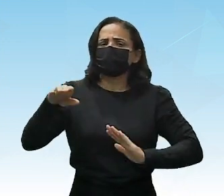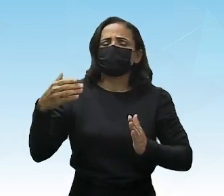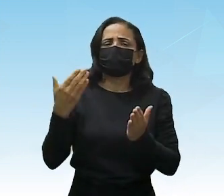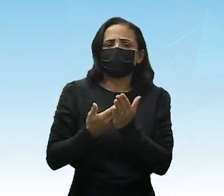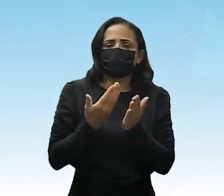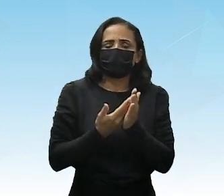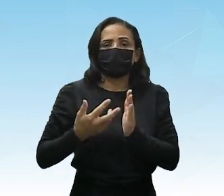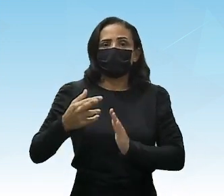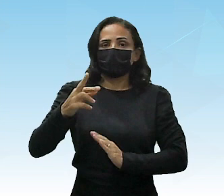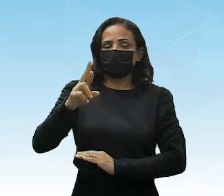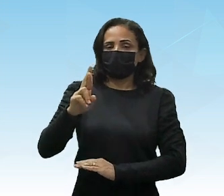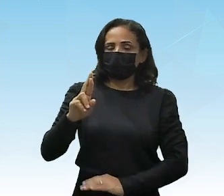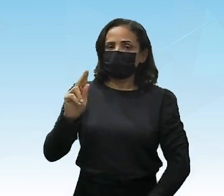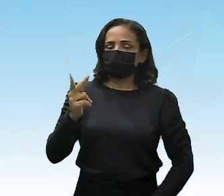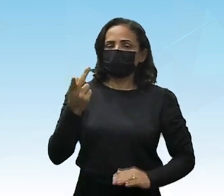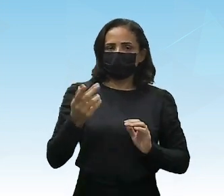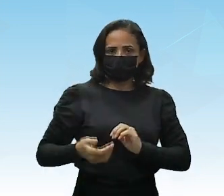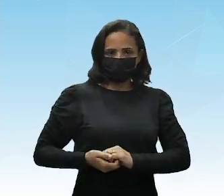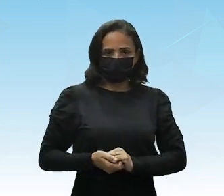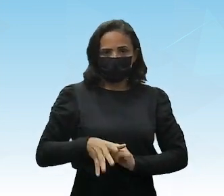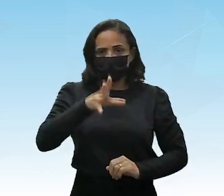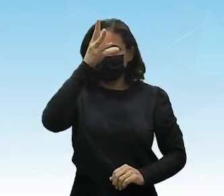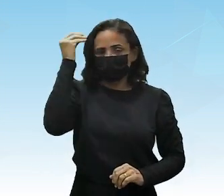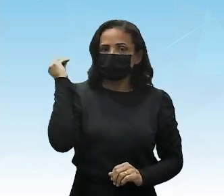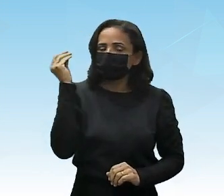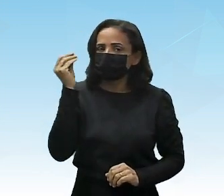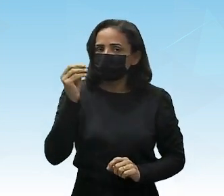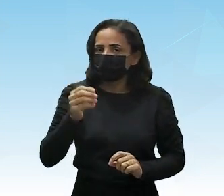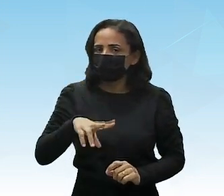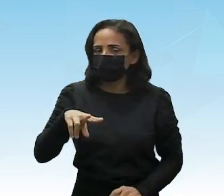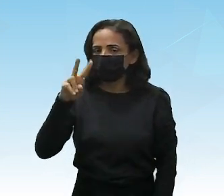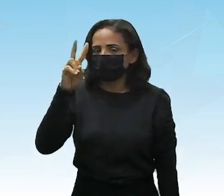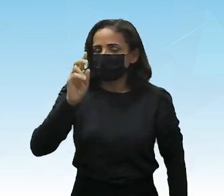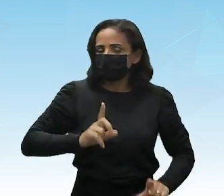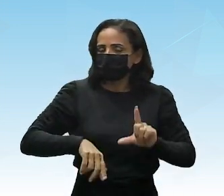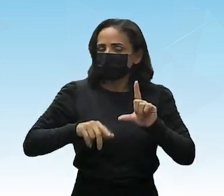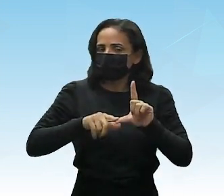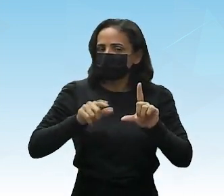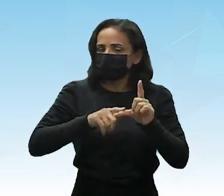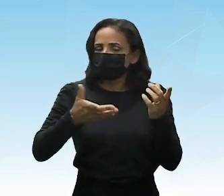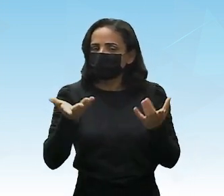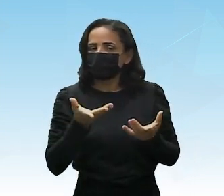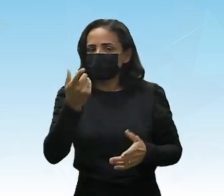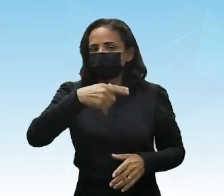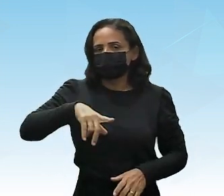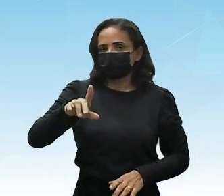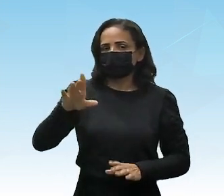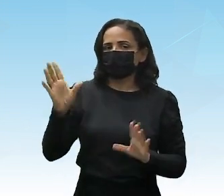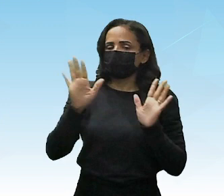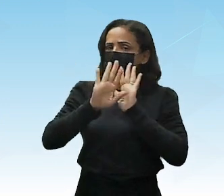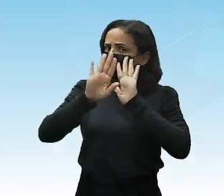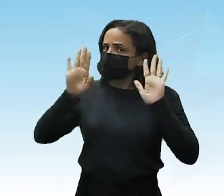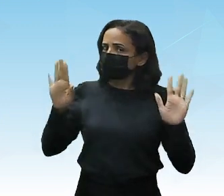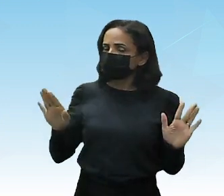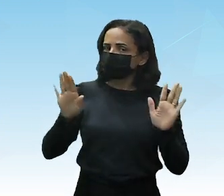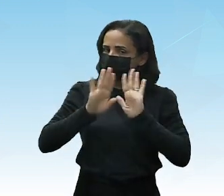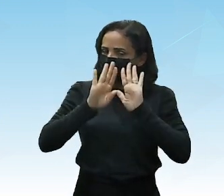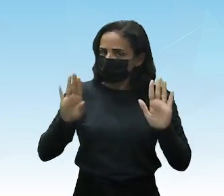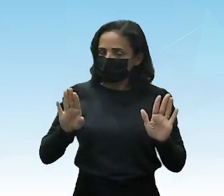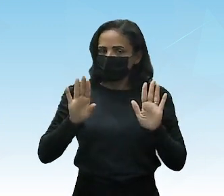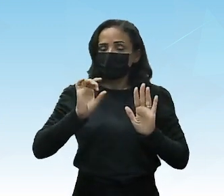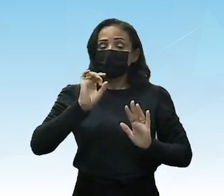sistema RH. E esqueçam as letrinhas. O que eu vou mostrar para vocês agora no quadro, vocês esqueçam totalmente as